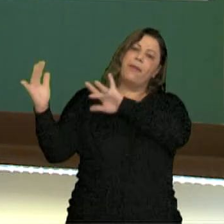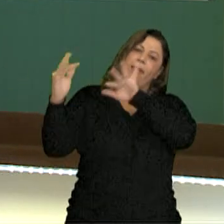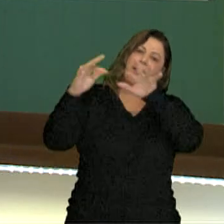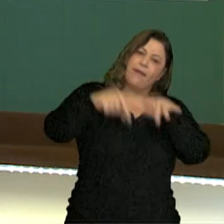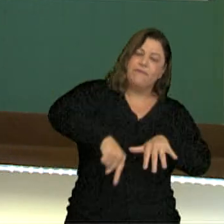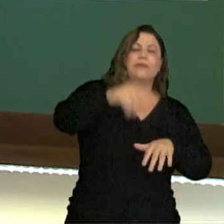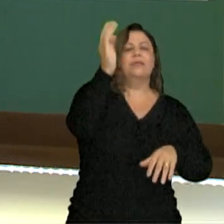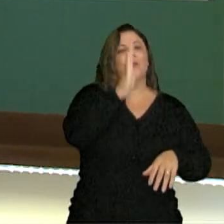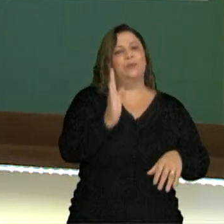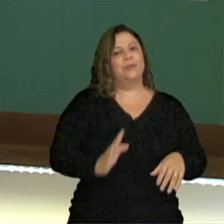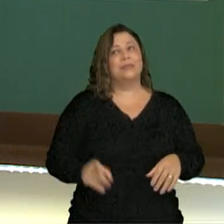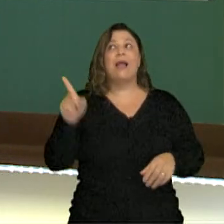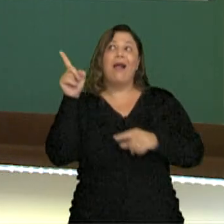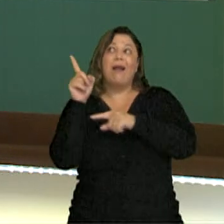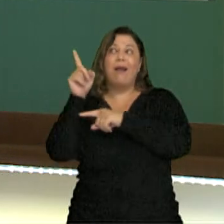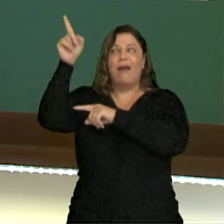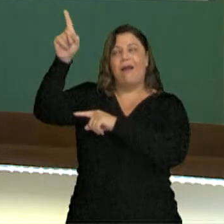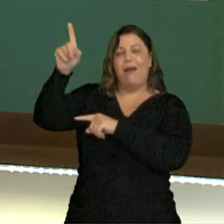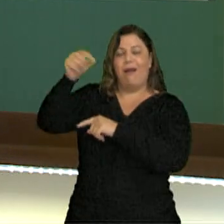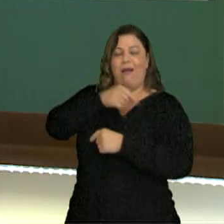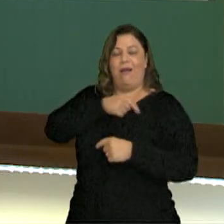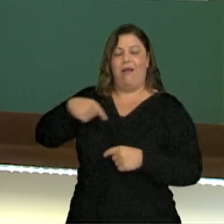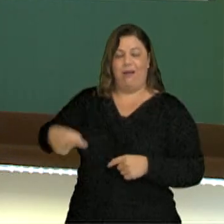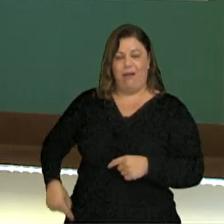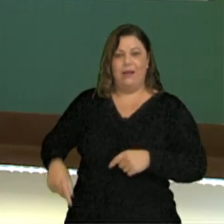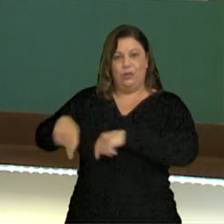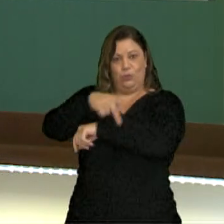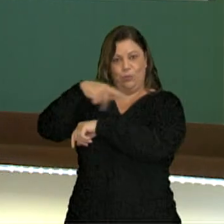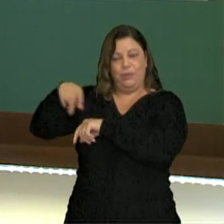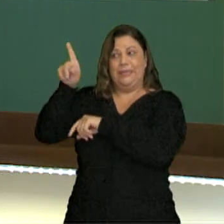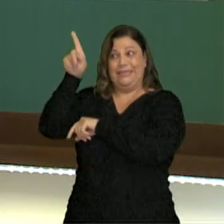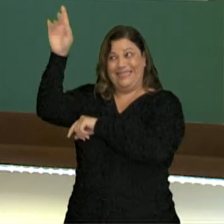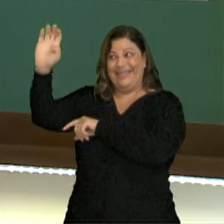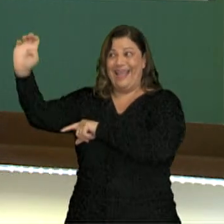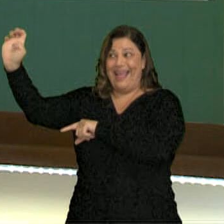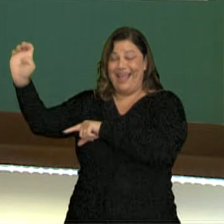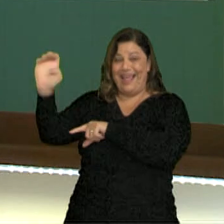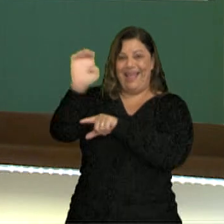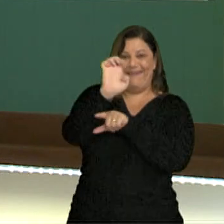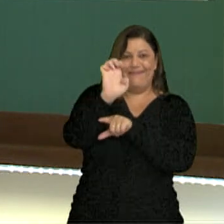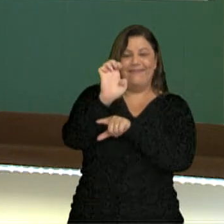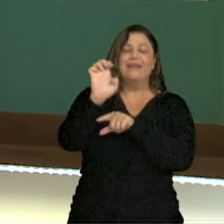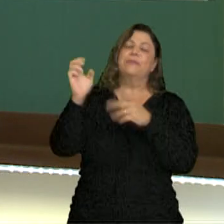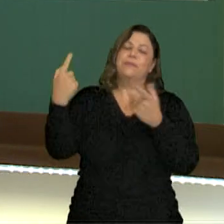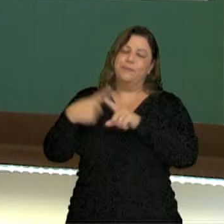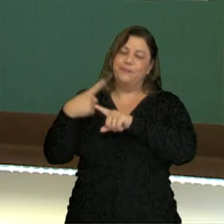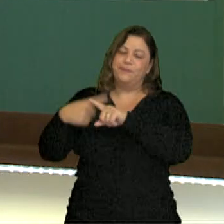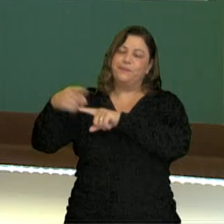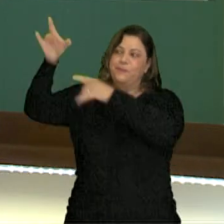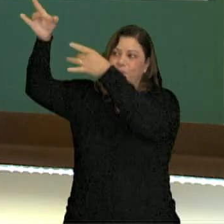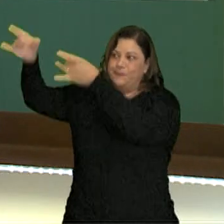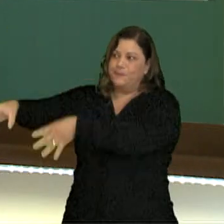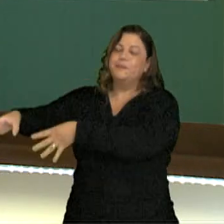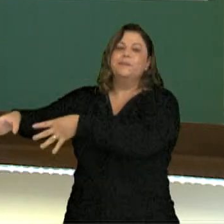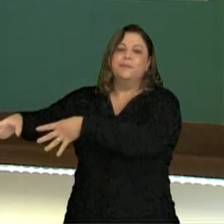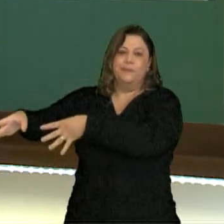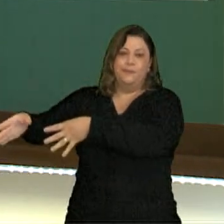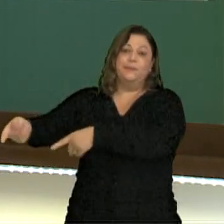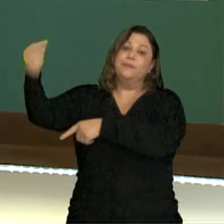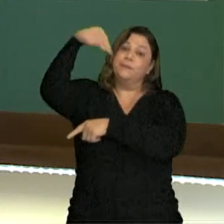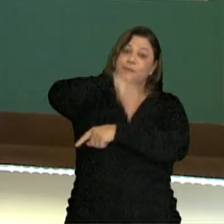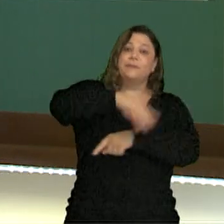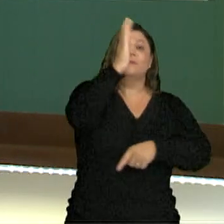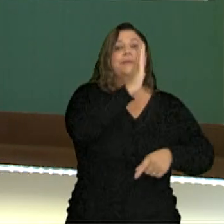Esses chineses, lá para a China, eles serão emigrantes, porque estarão deixando o seu país.